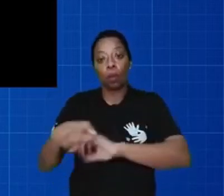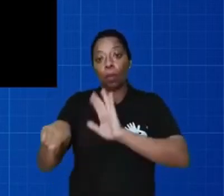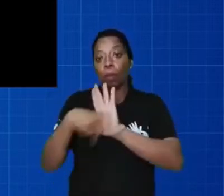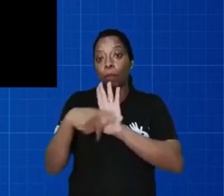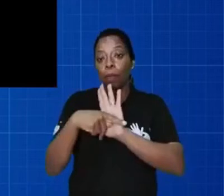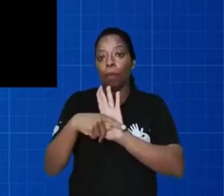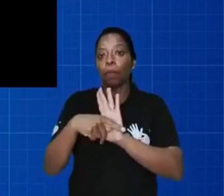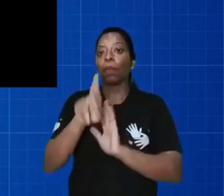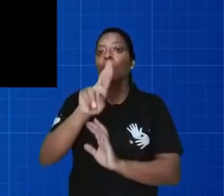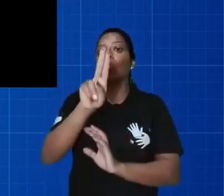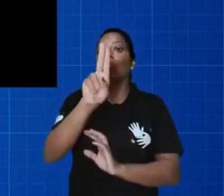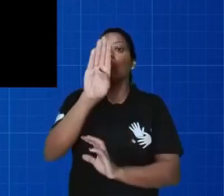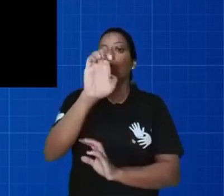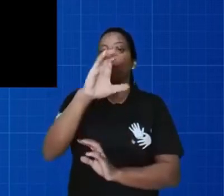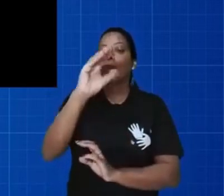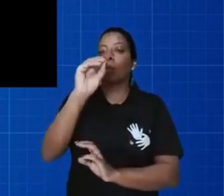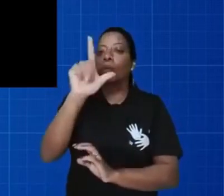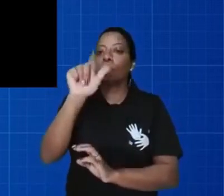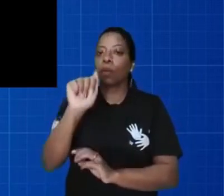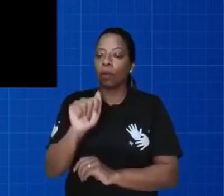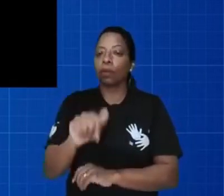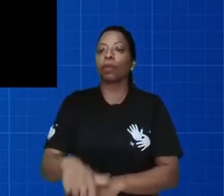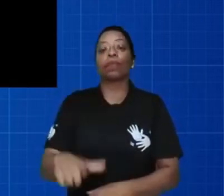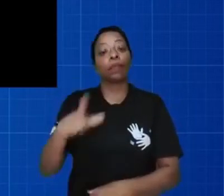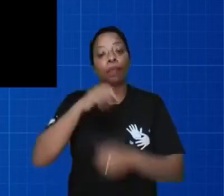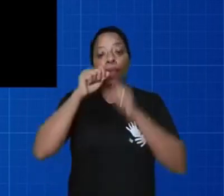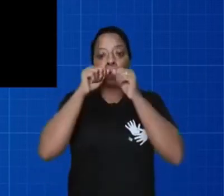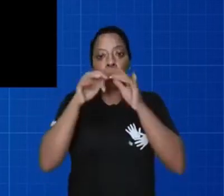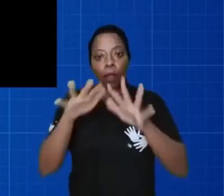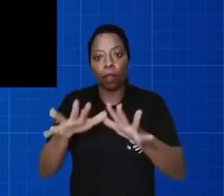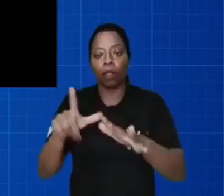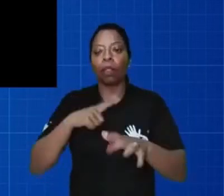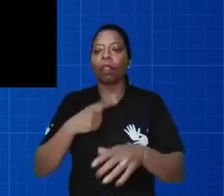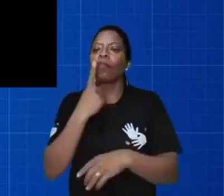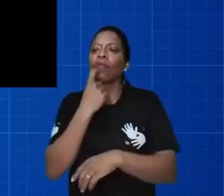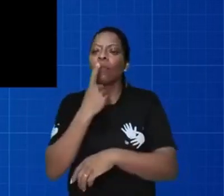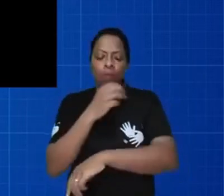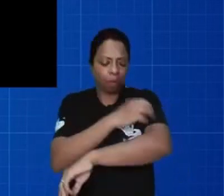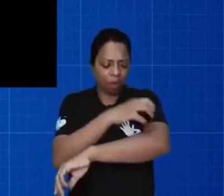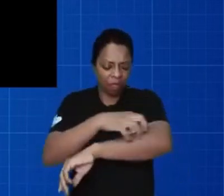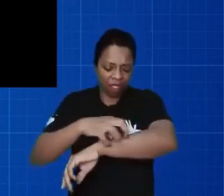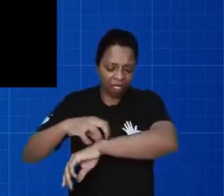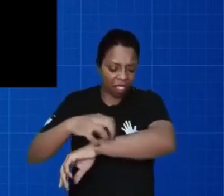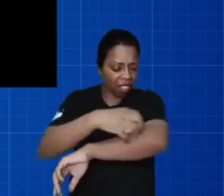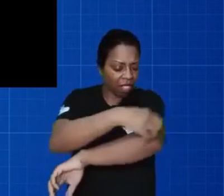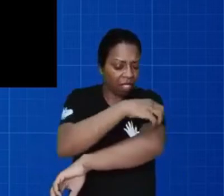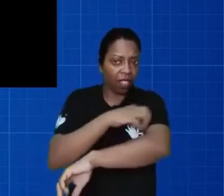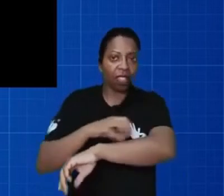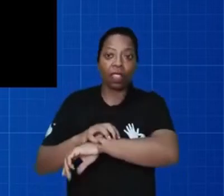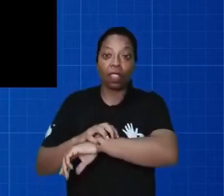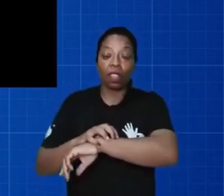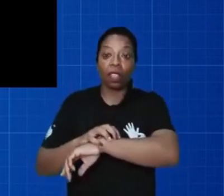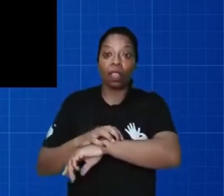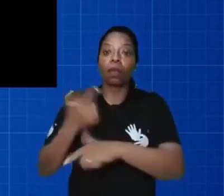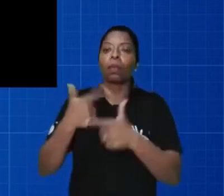na pele. O maior problema da rubéola são as mulheres grávidas, porque ela pode afetar o feto,